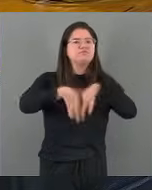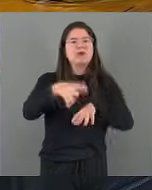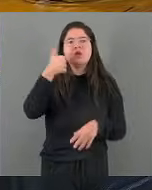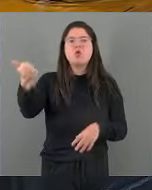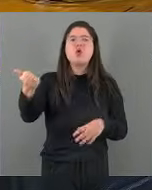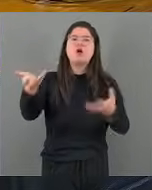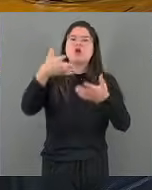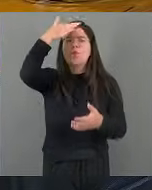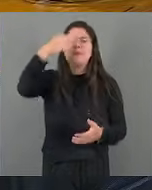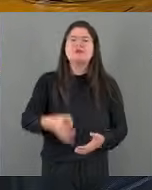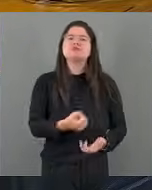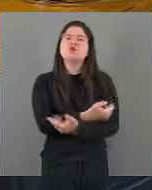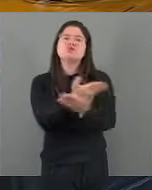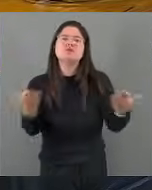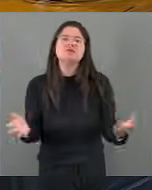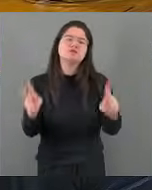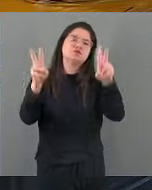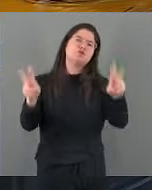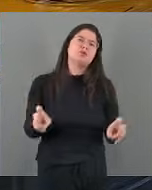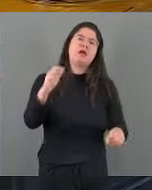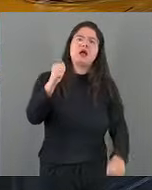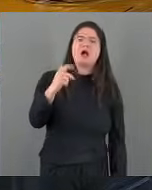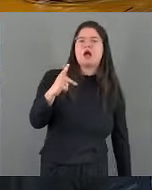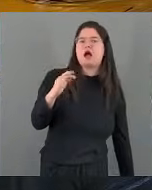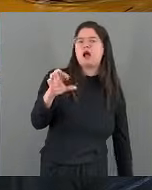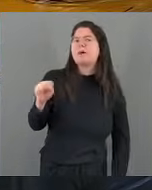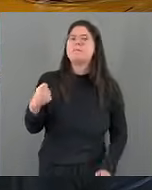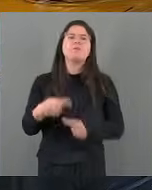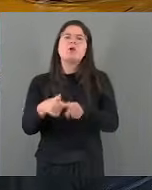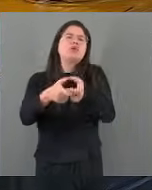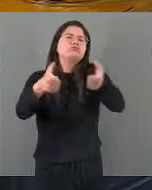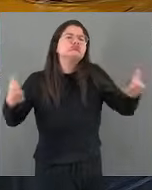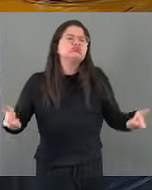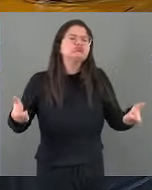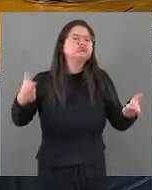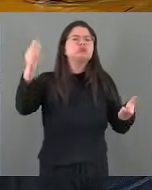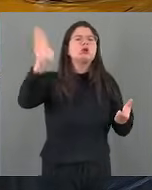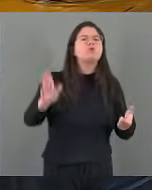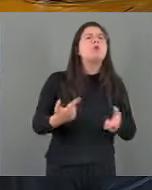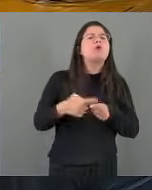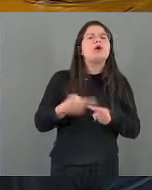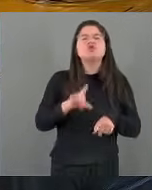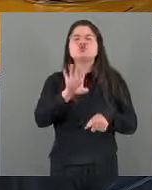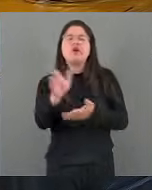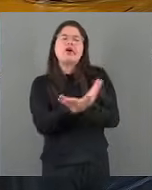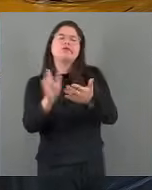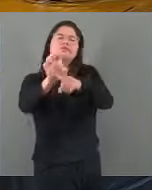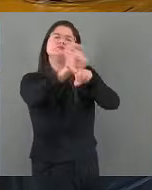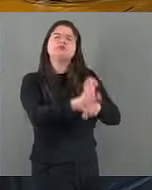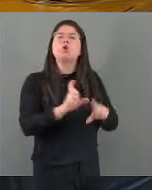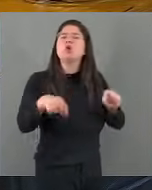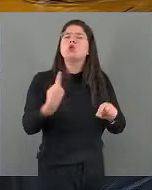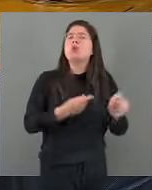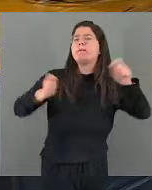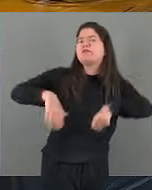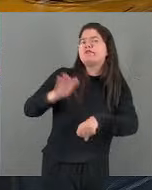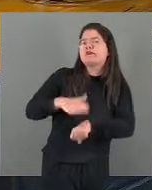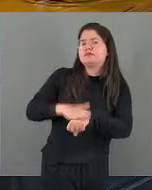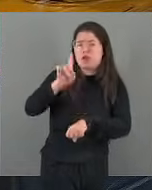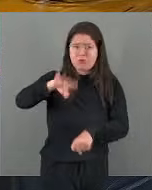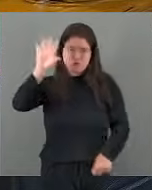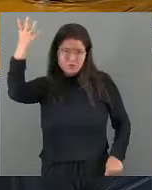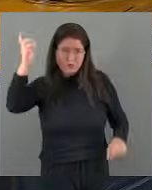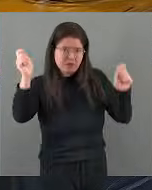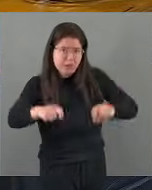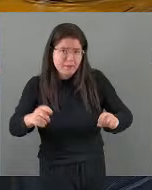queria uma leitura de vocês sobre as APACs. Por que elas não se expandiram no Brasil? Ficaram isoladas em alguns estados. E por que a gente pode fazer? É uma